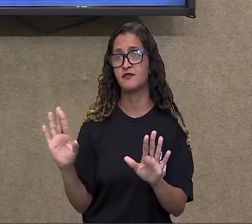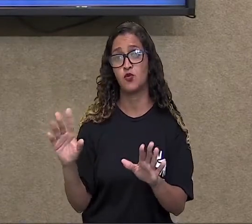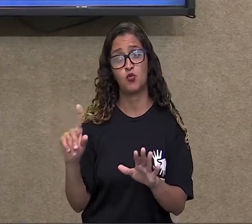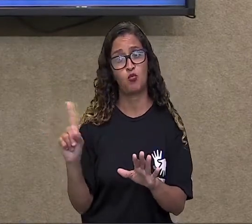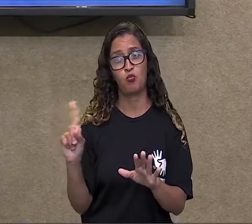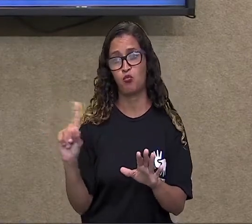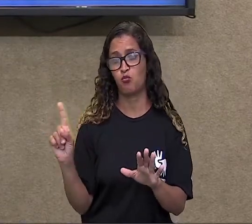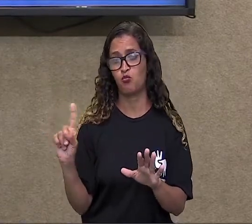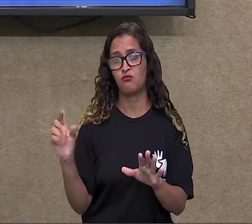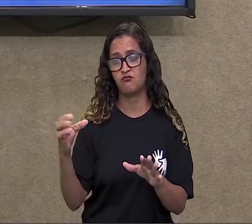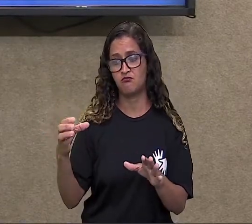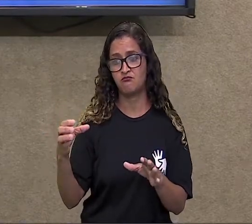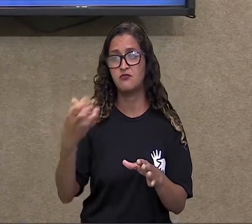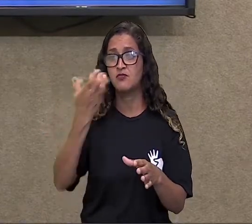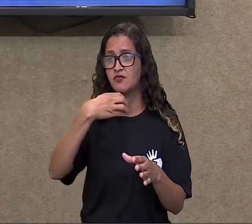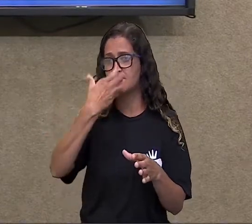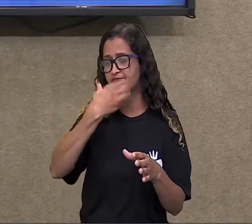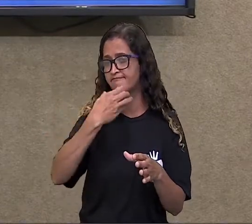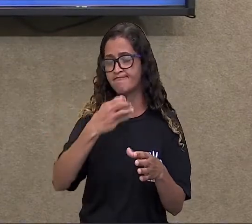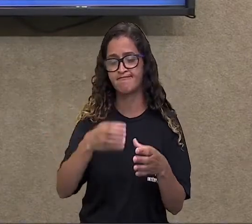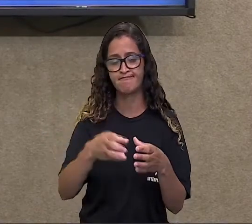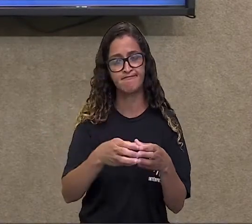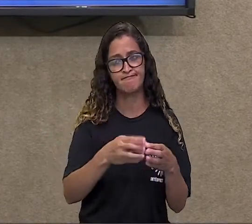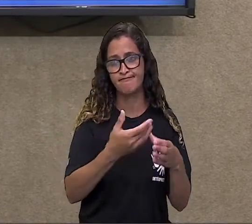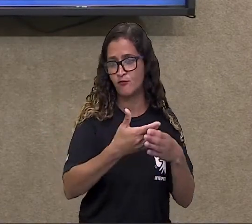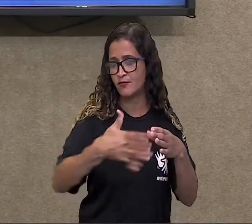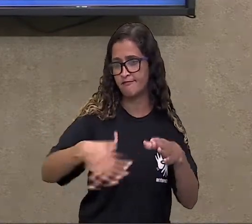maçã sozinha não é um grupo.